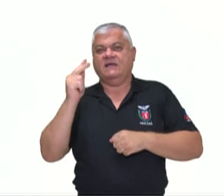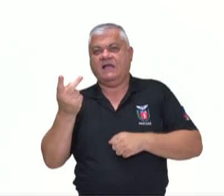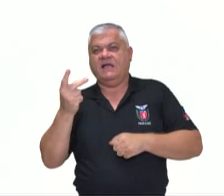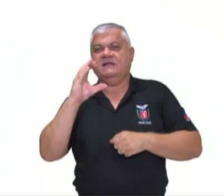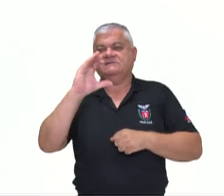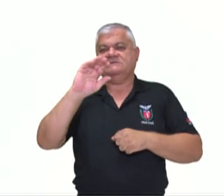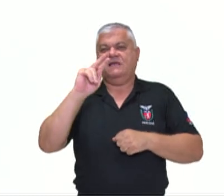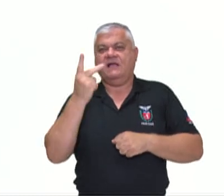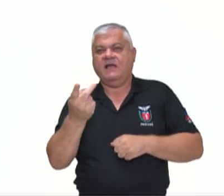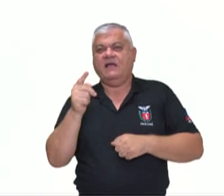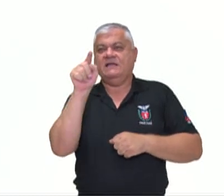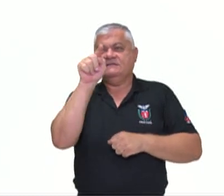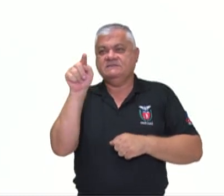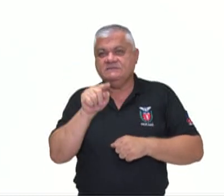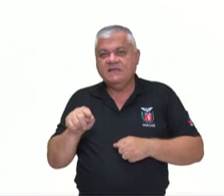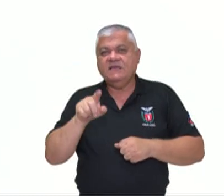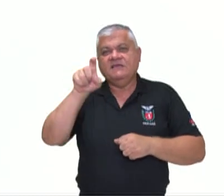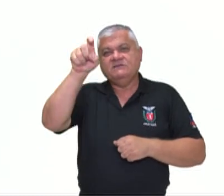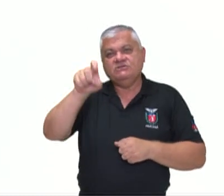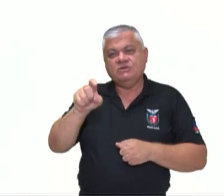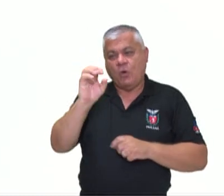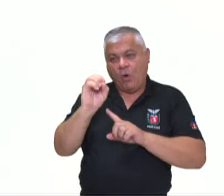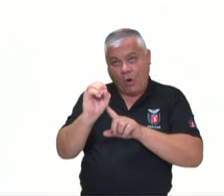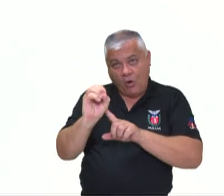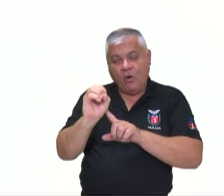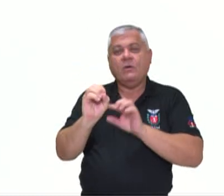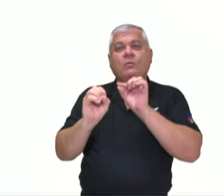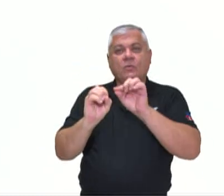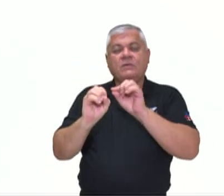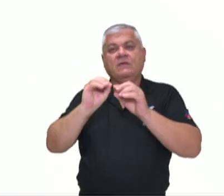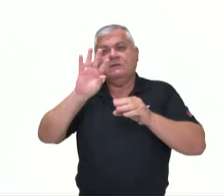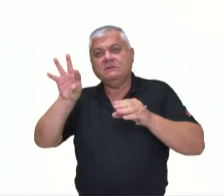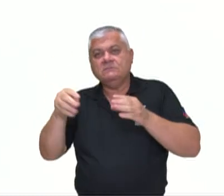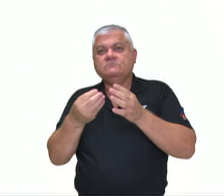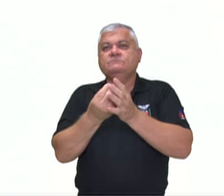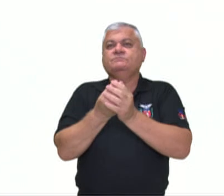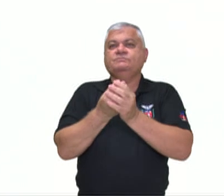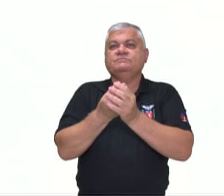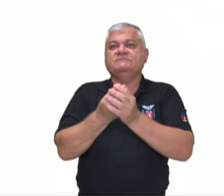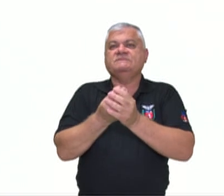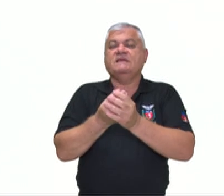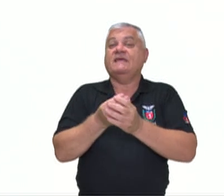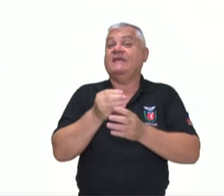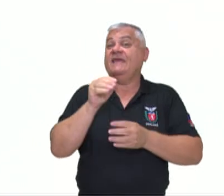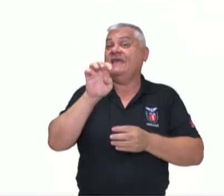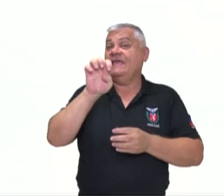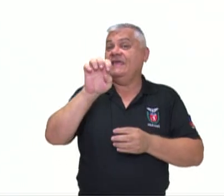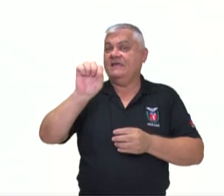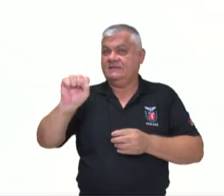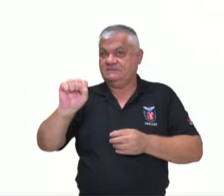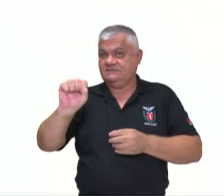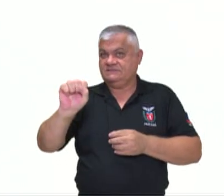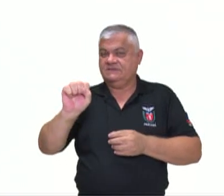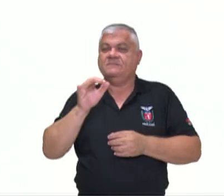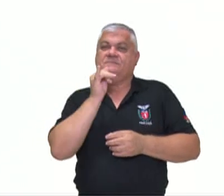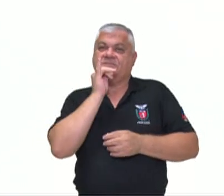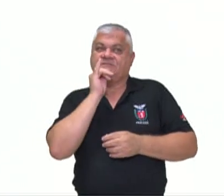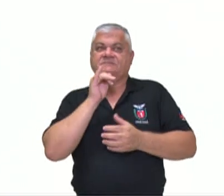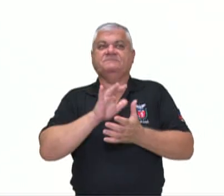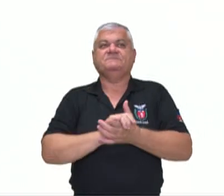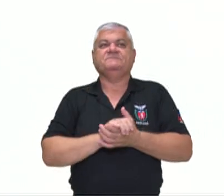CH, Z, X e O, nós vamos adicionar a expressão ES ao final do verbo, como por